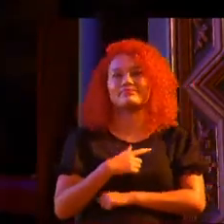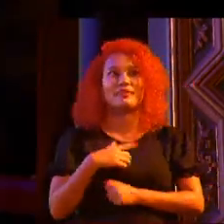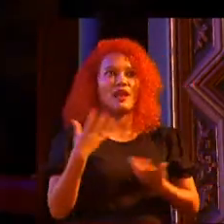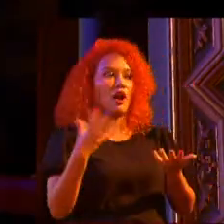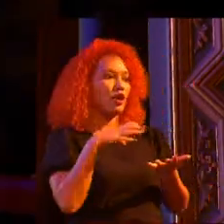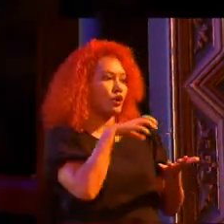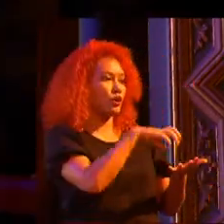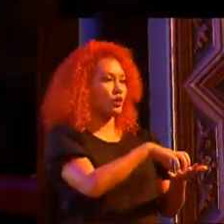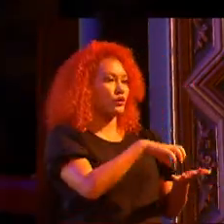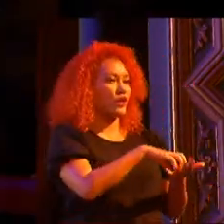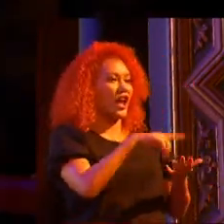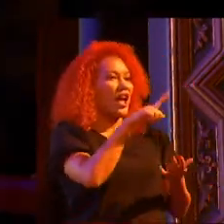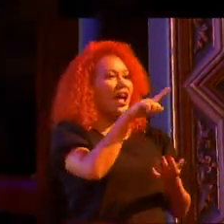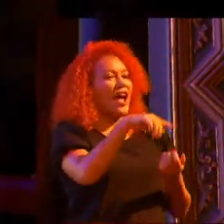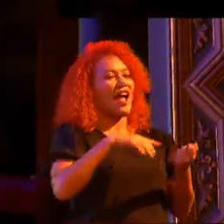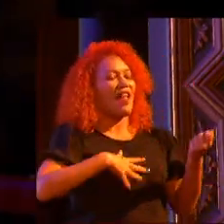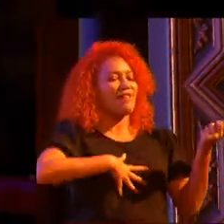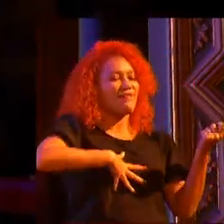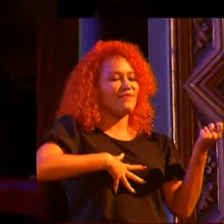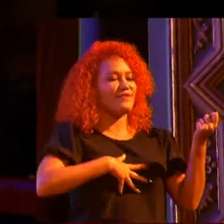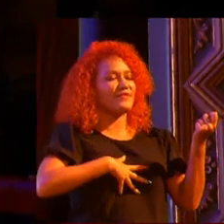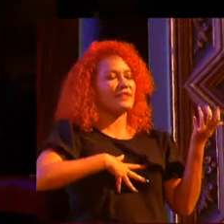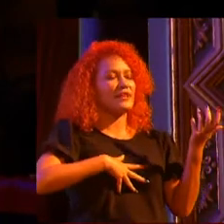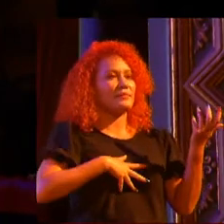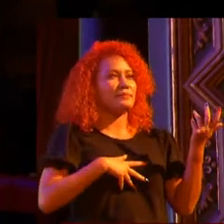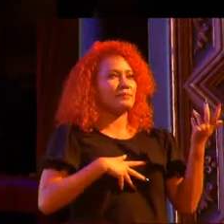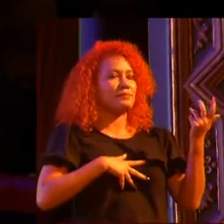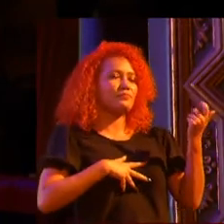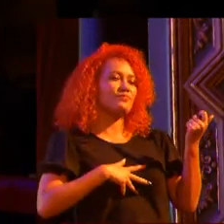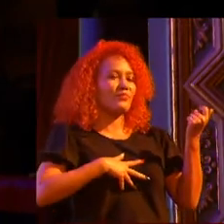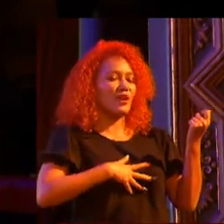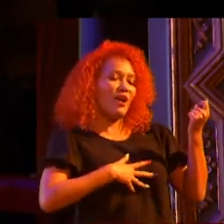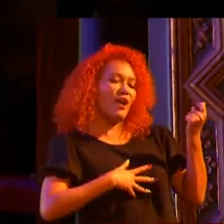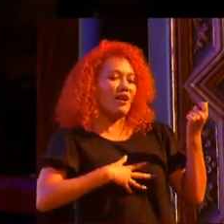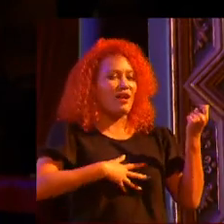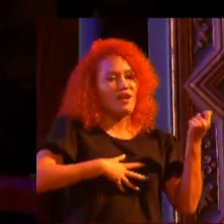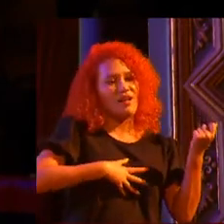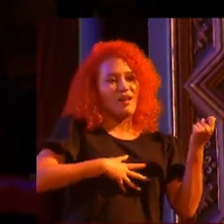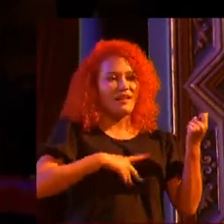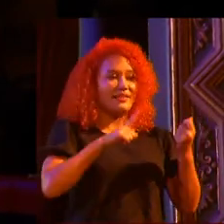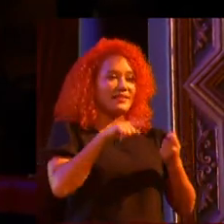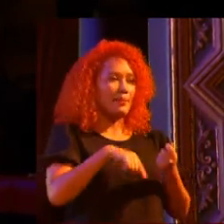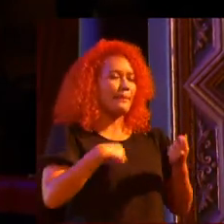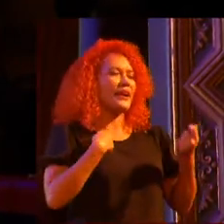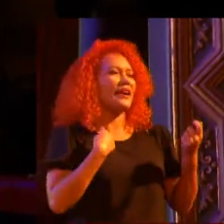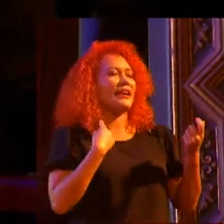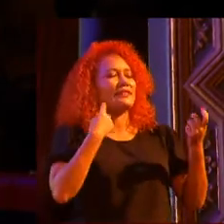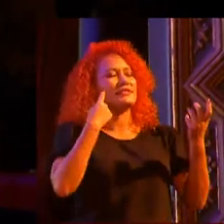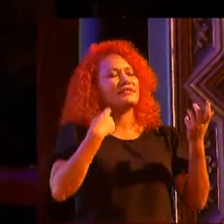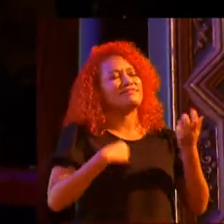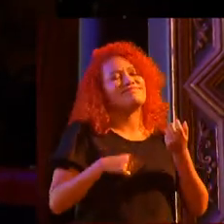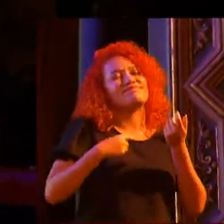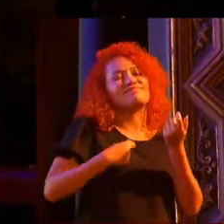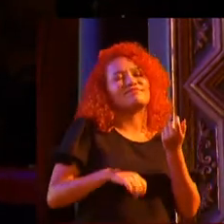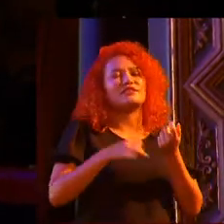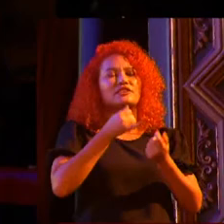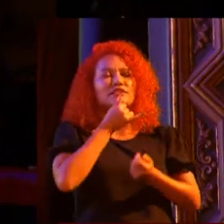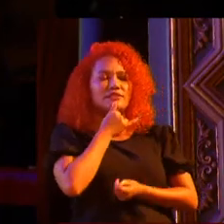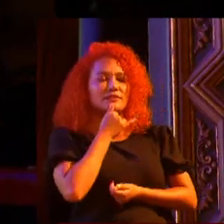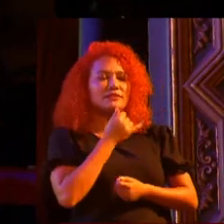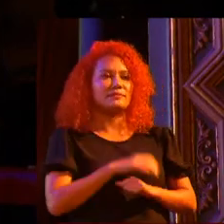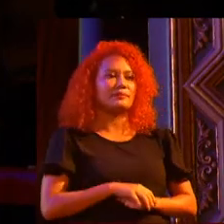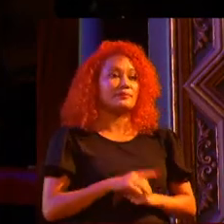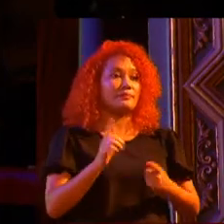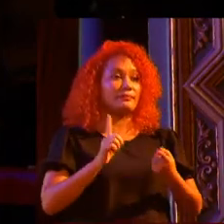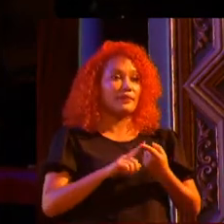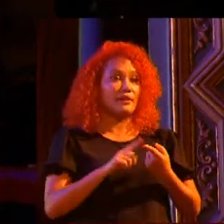categoria sertanejo forró, os dois juntos. São ritmos populares, de origens diferentes e que em algum momento se encontram